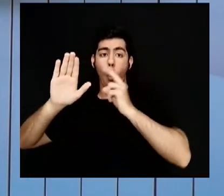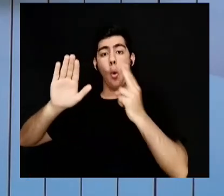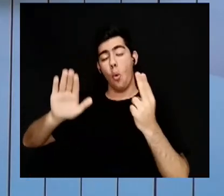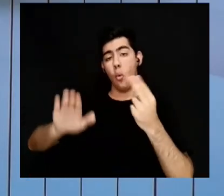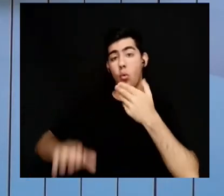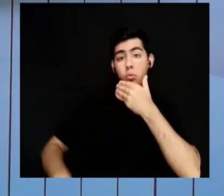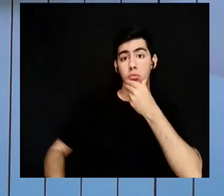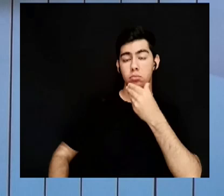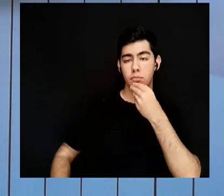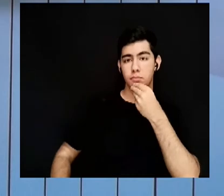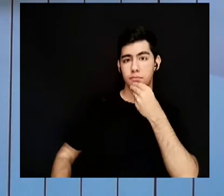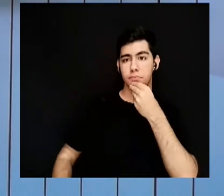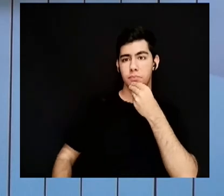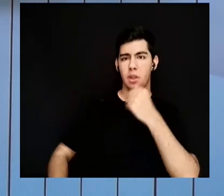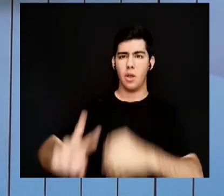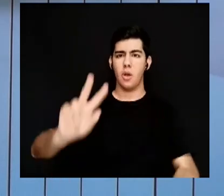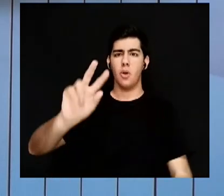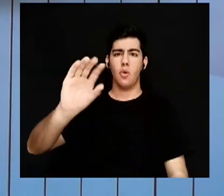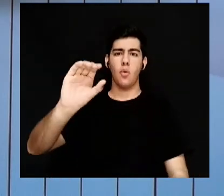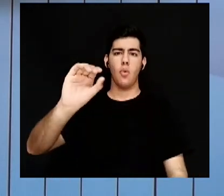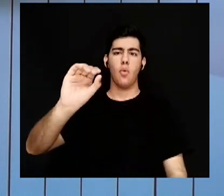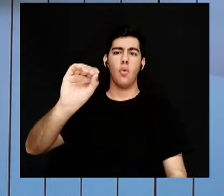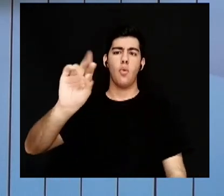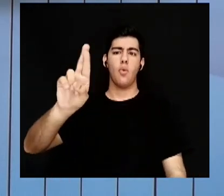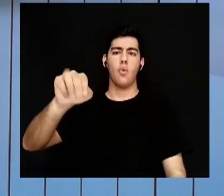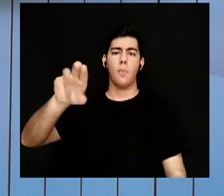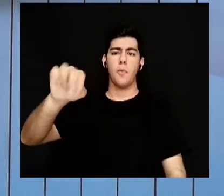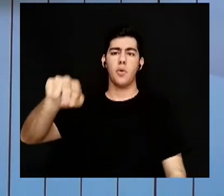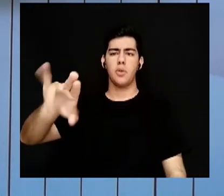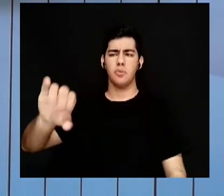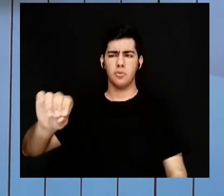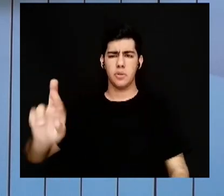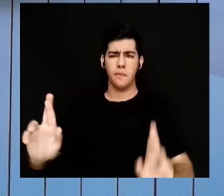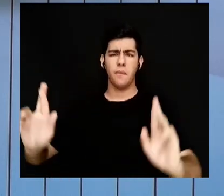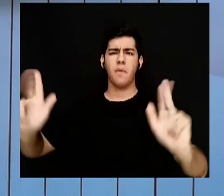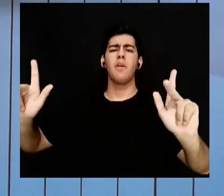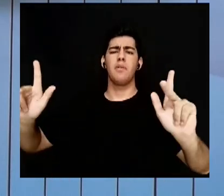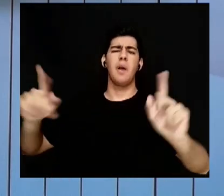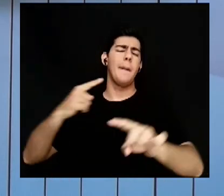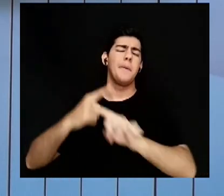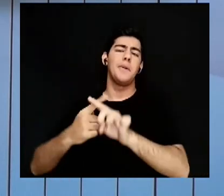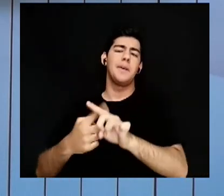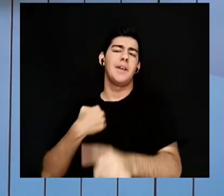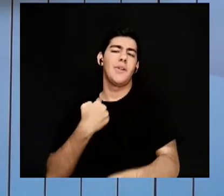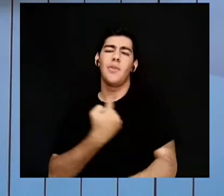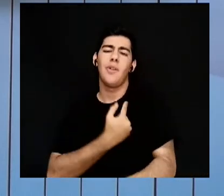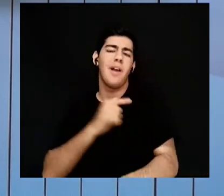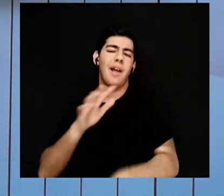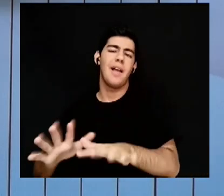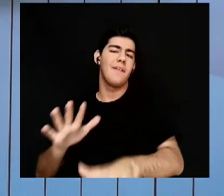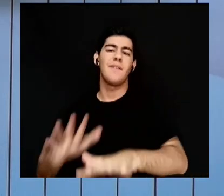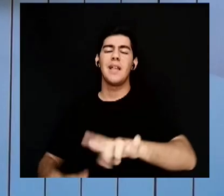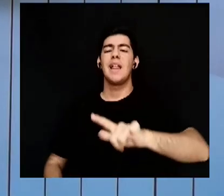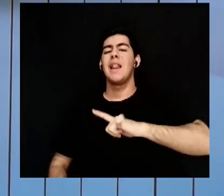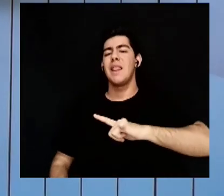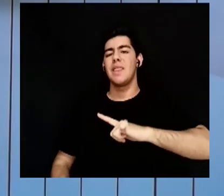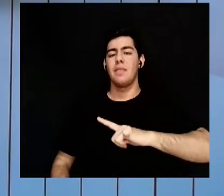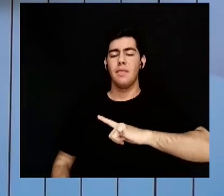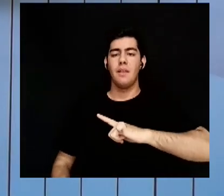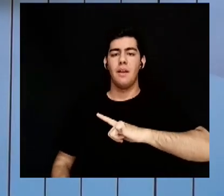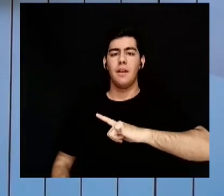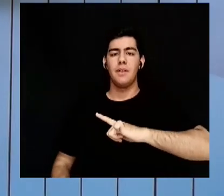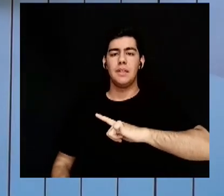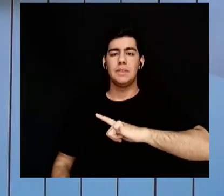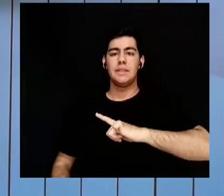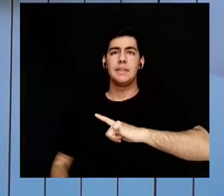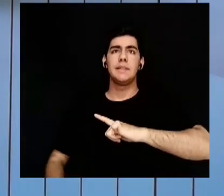e trabalham diferentes, é por conta disso, o porquê que a gente ainda tem aí essa facilidade, né, de